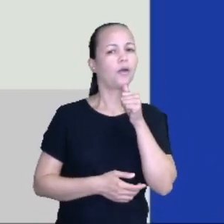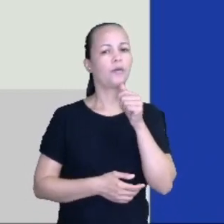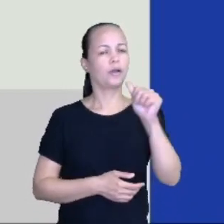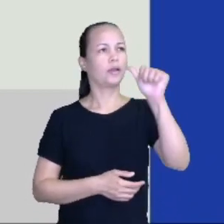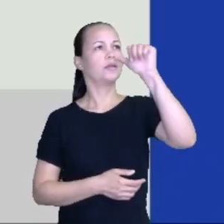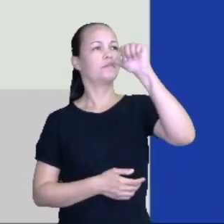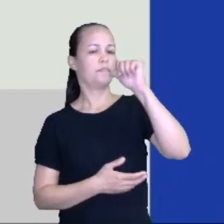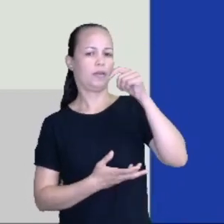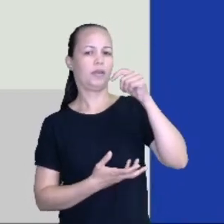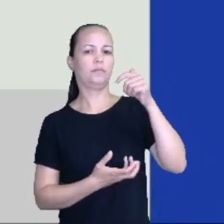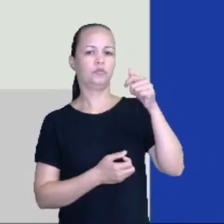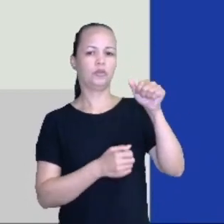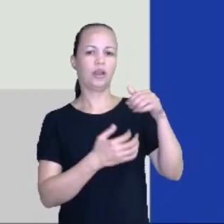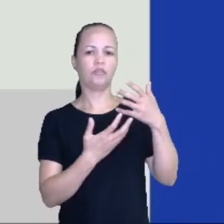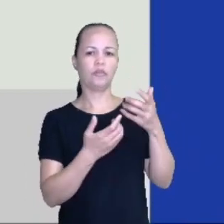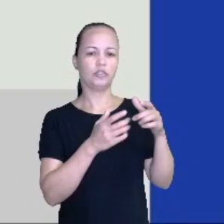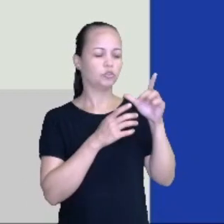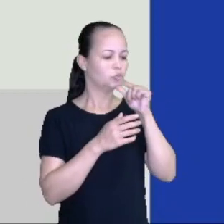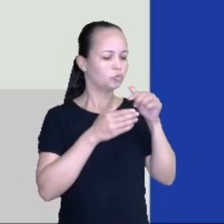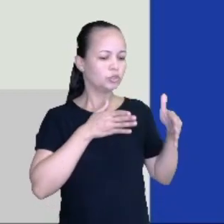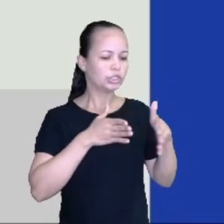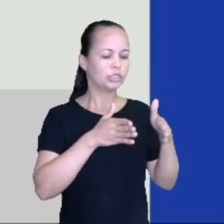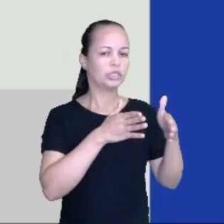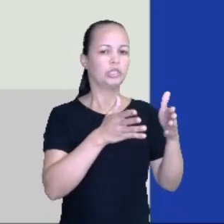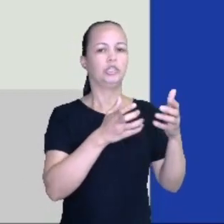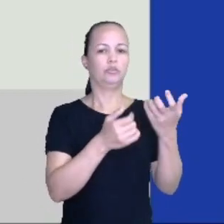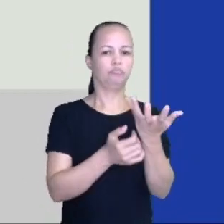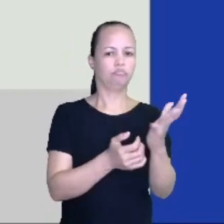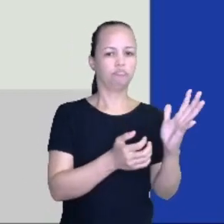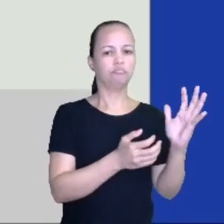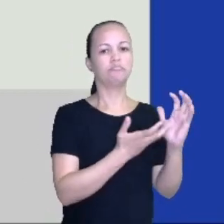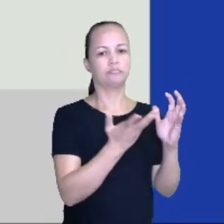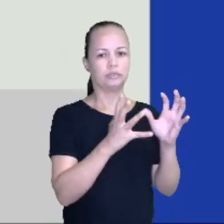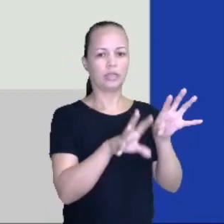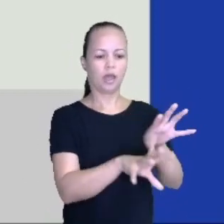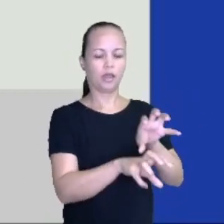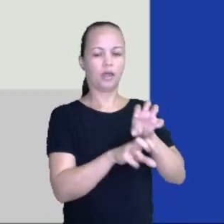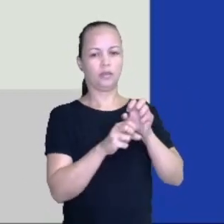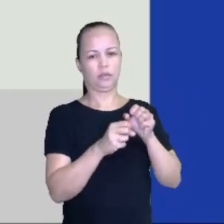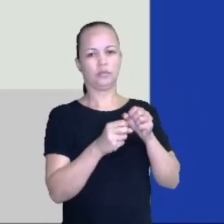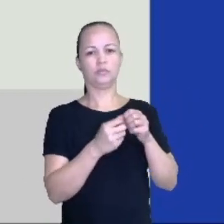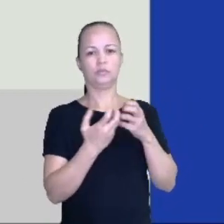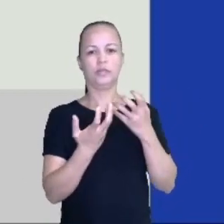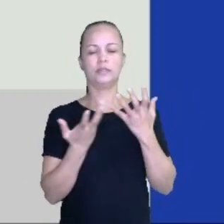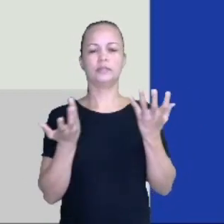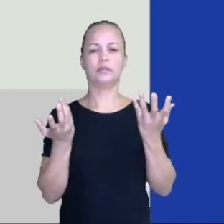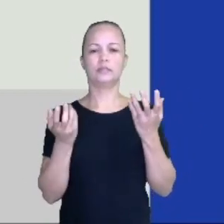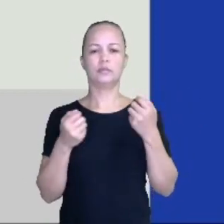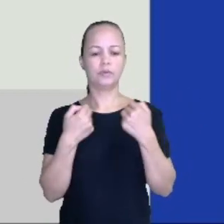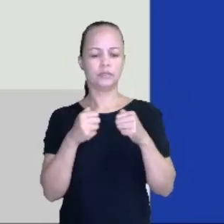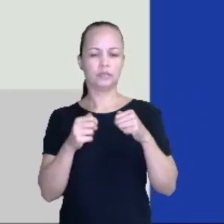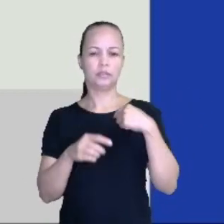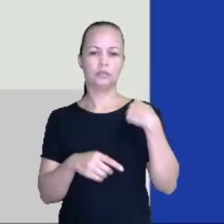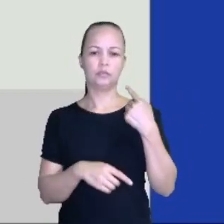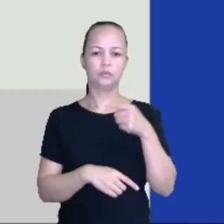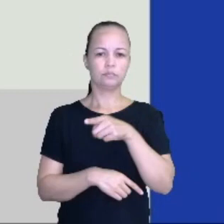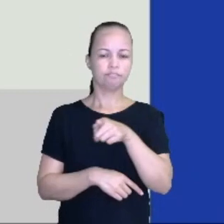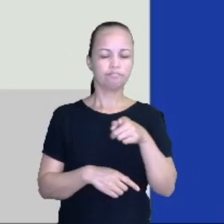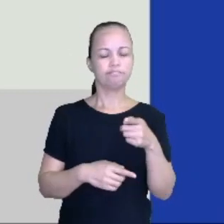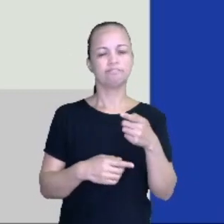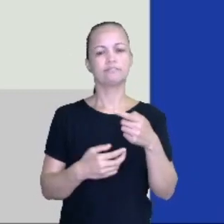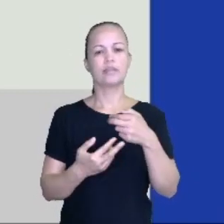da natureza para nossa sobrevivência, porque nós precisamos desses recursos.